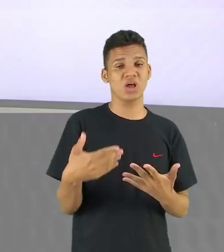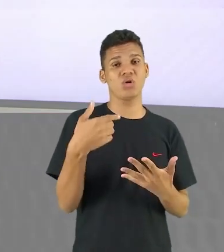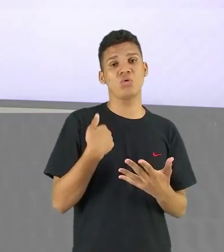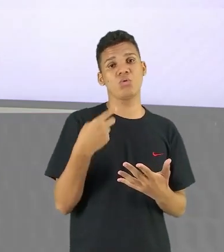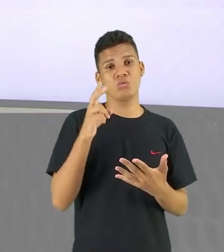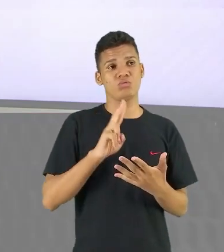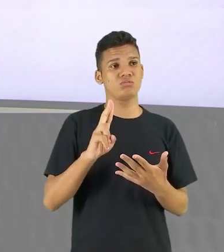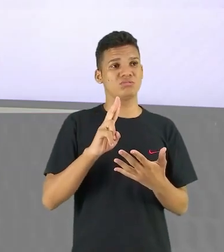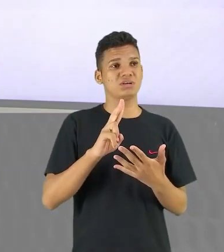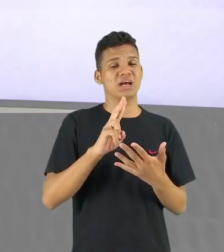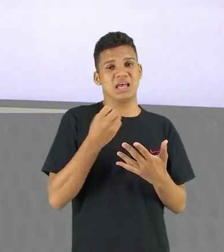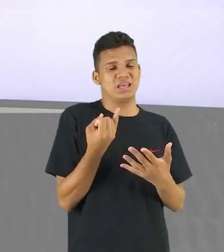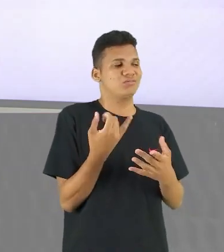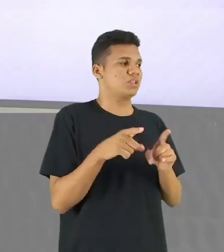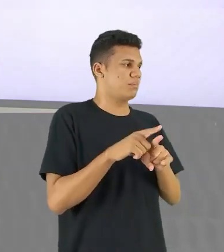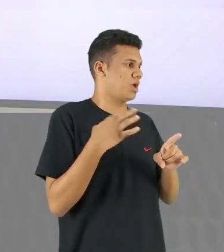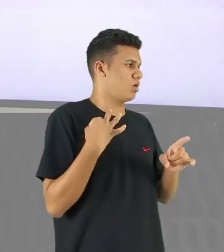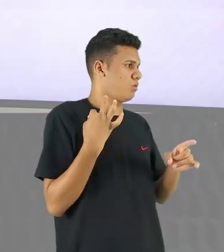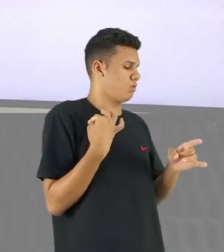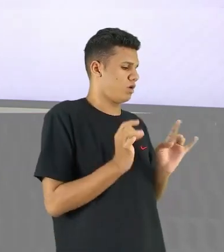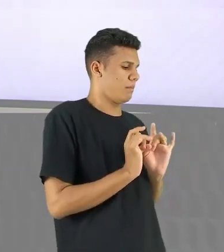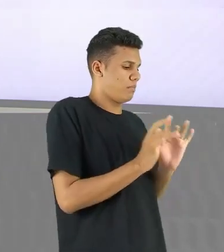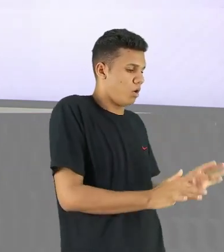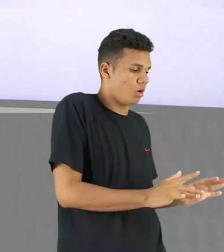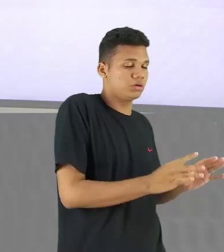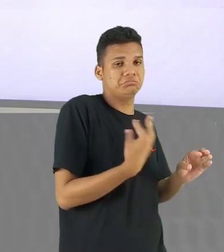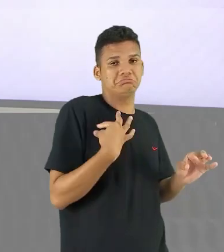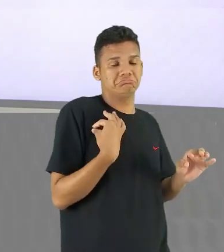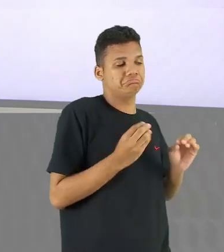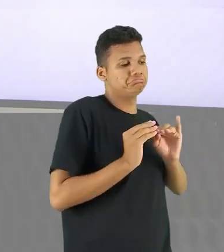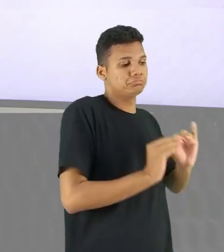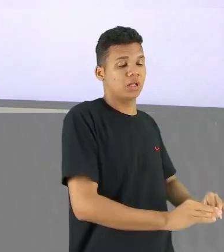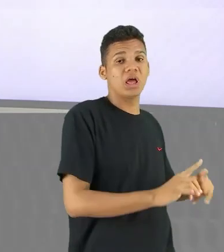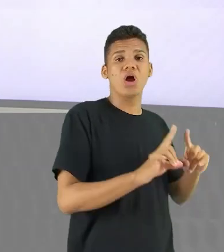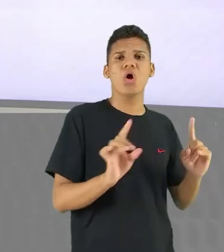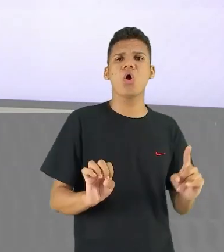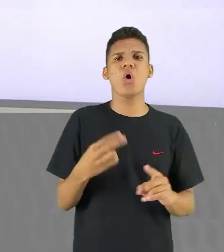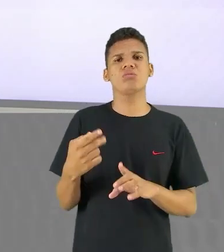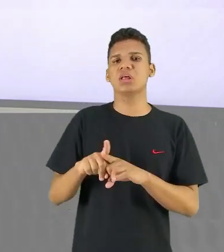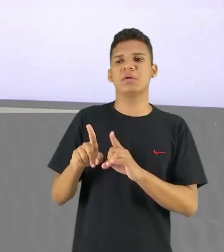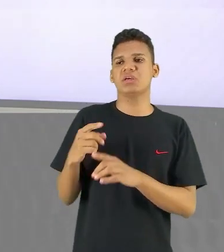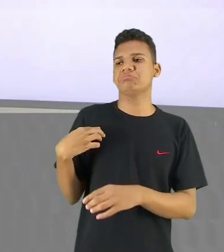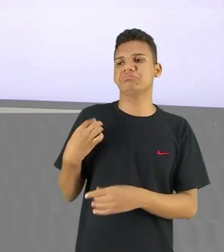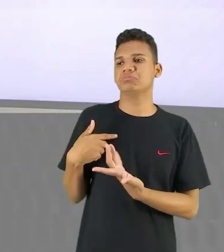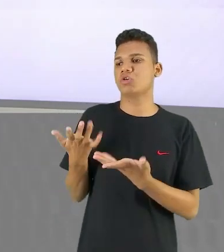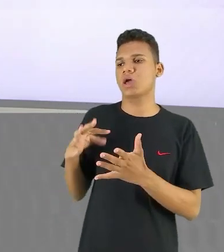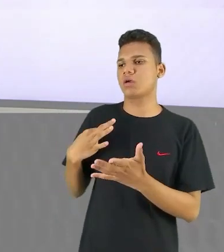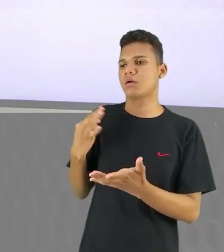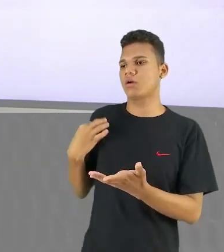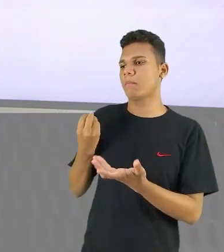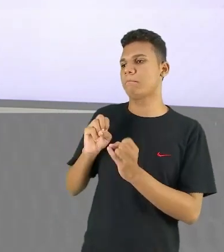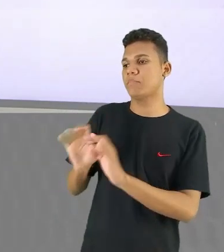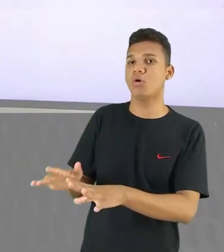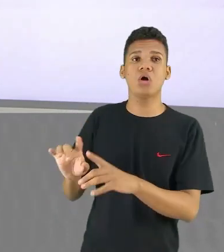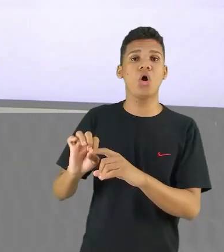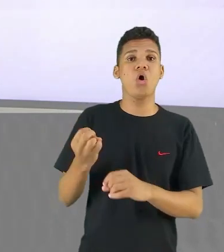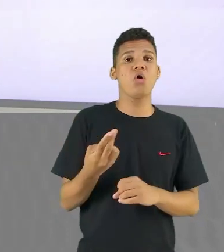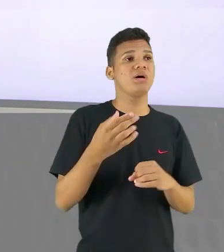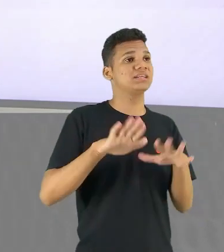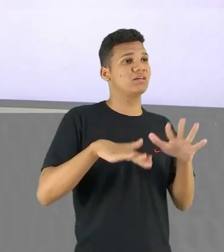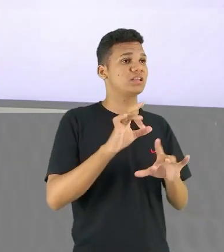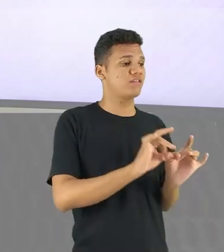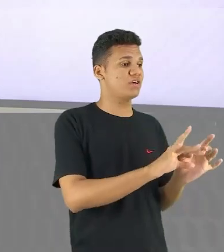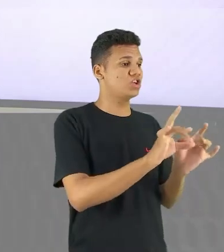que são descartados, essas peças de roupa que são descartadas ou que são jogadas fora, elas são vendidas para